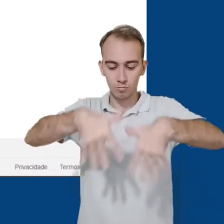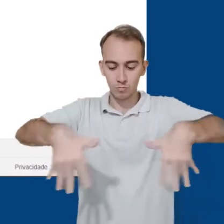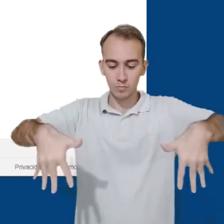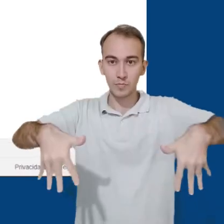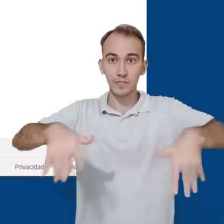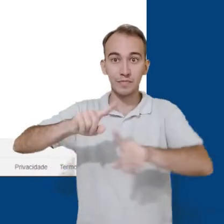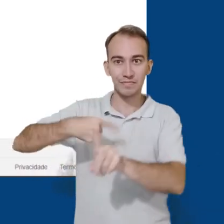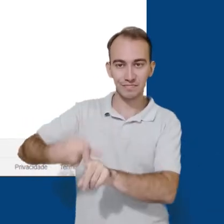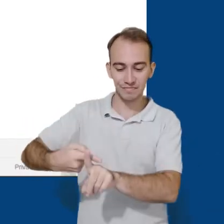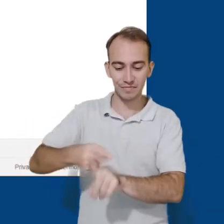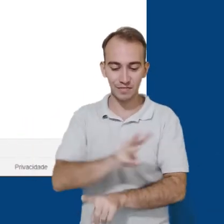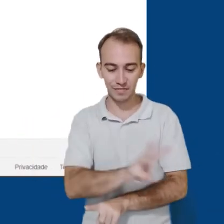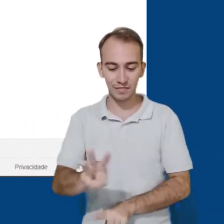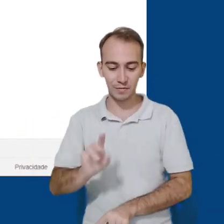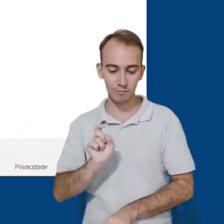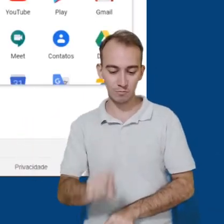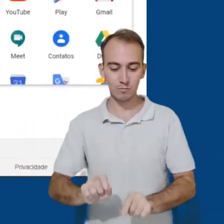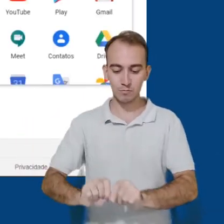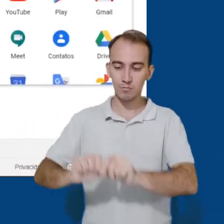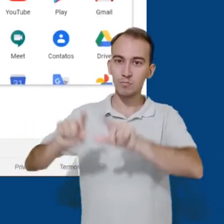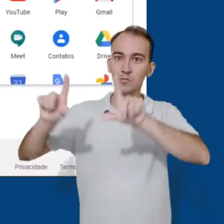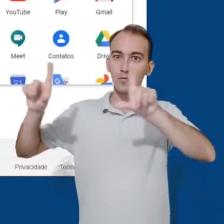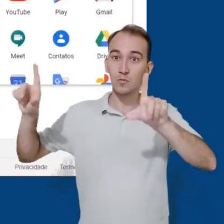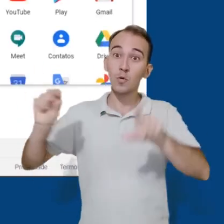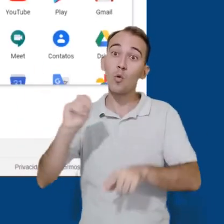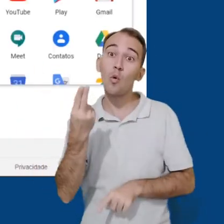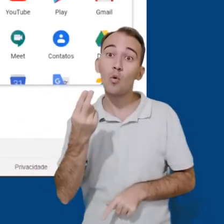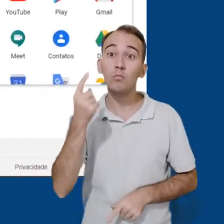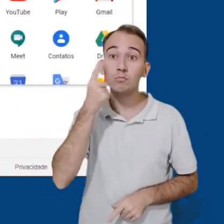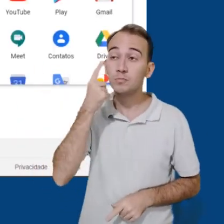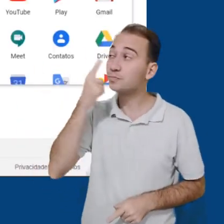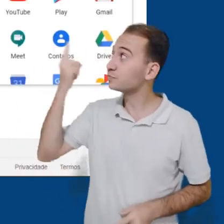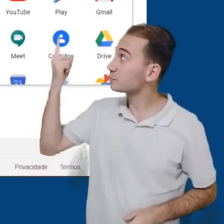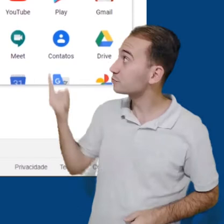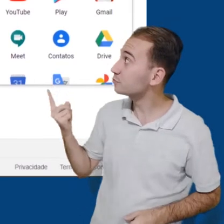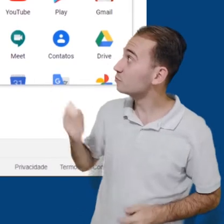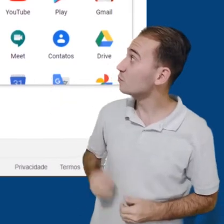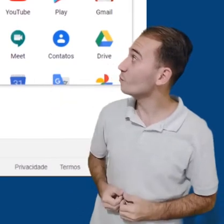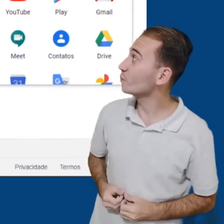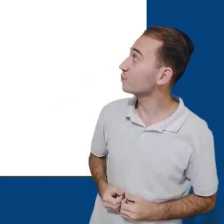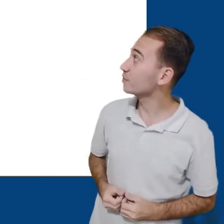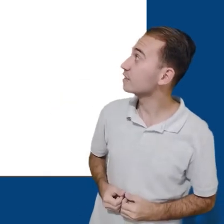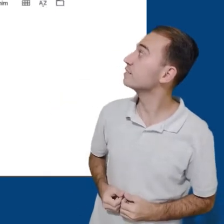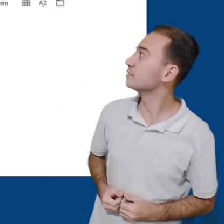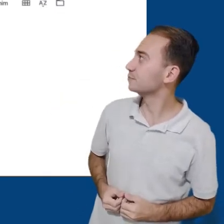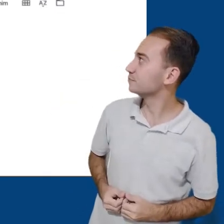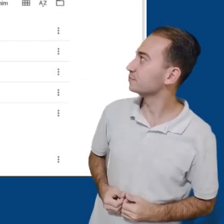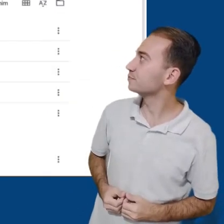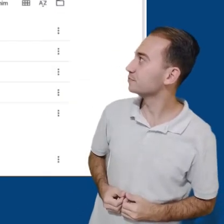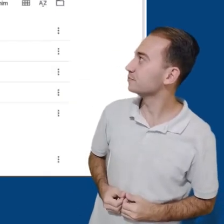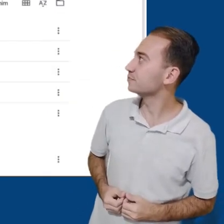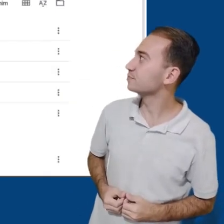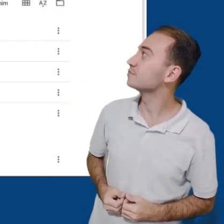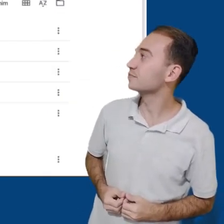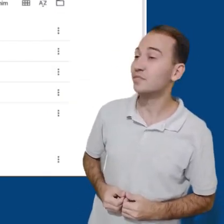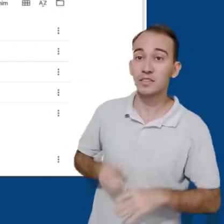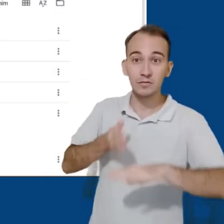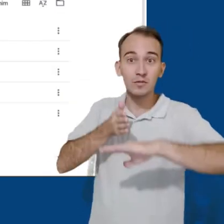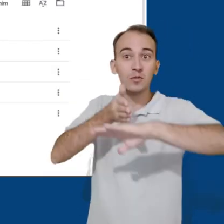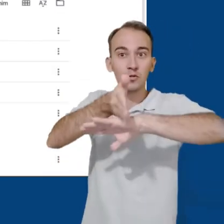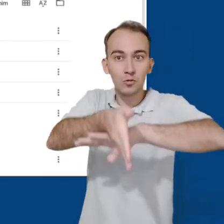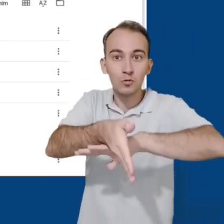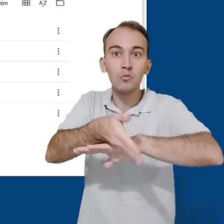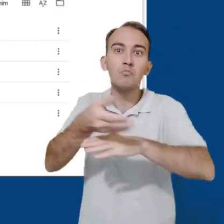maneira de acessar é pelo menu de aplicativos do google no canto superior direito da nossa tela e ao entrar no aplicativo